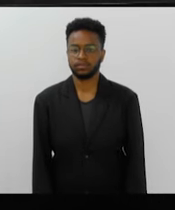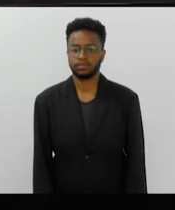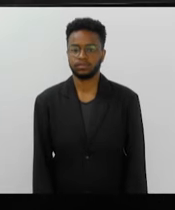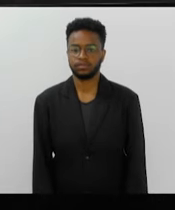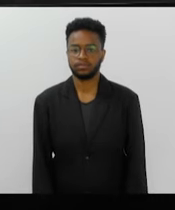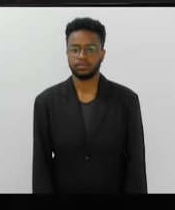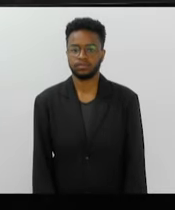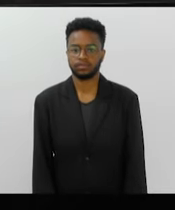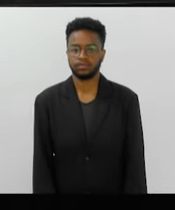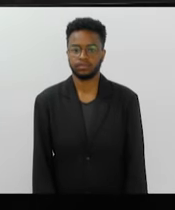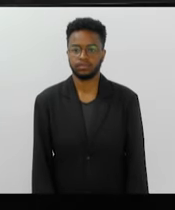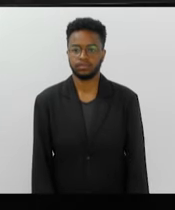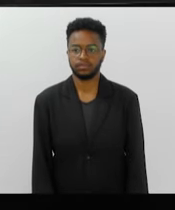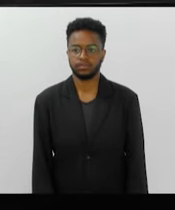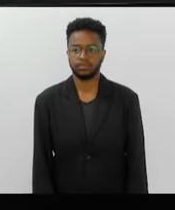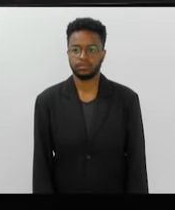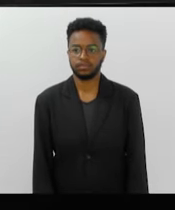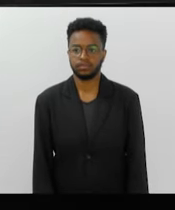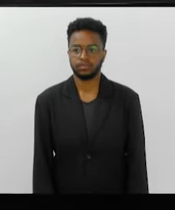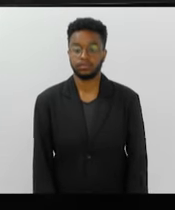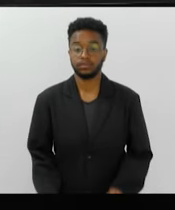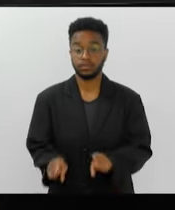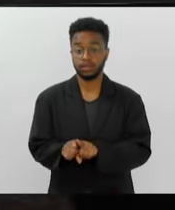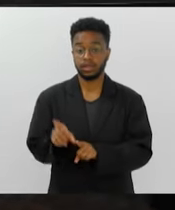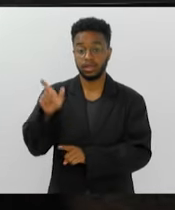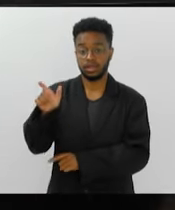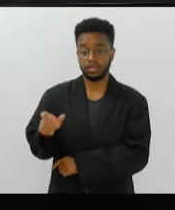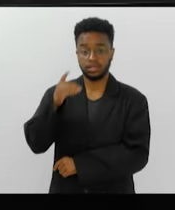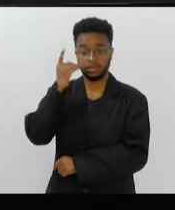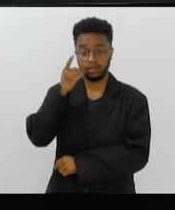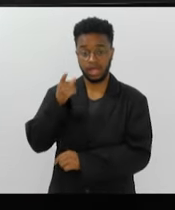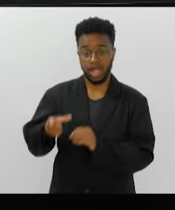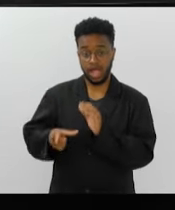anos e a deputada que me antecede